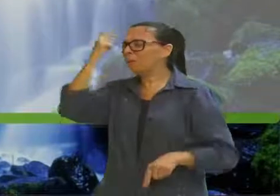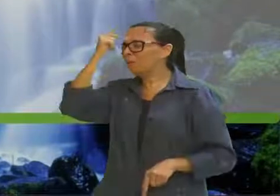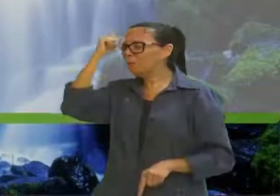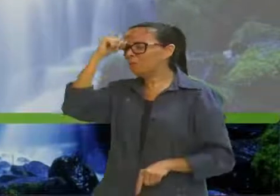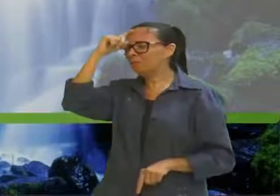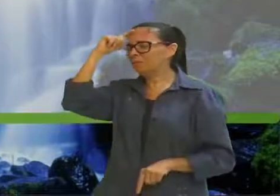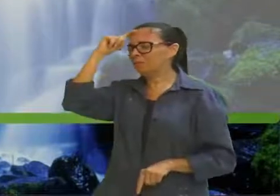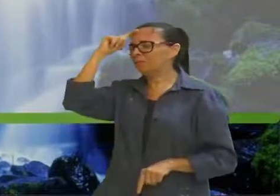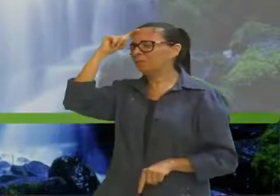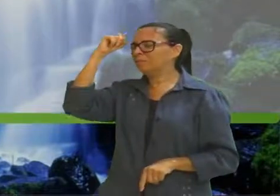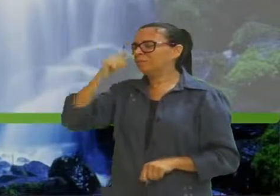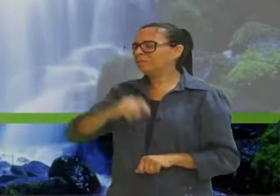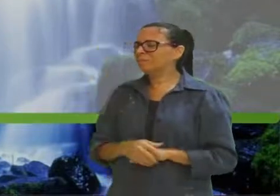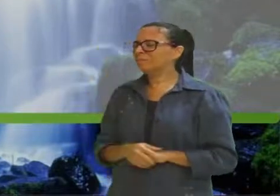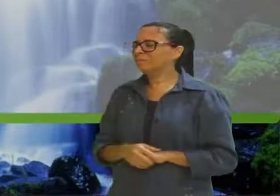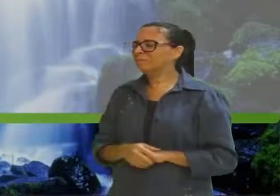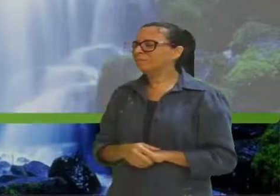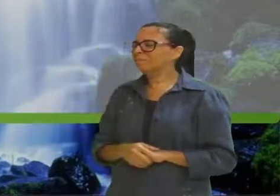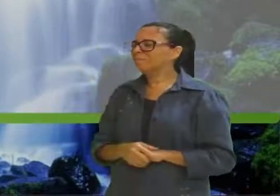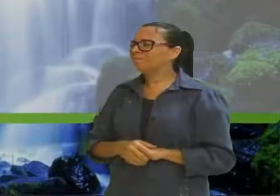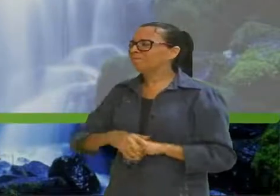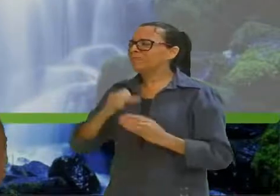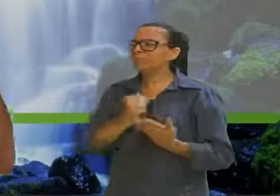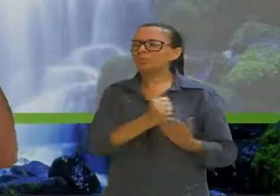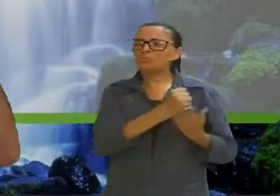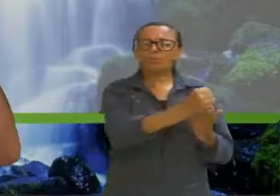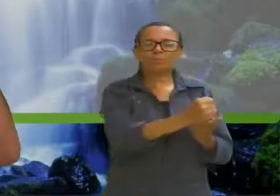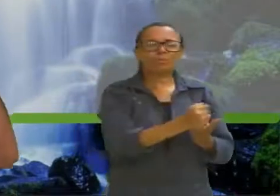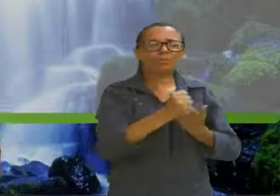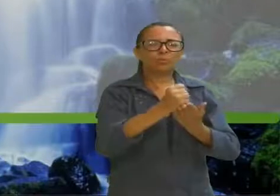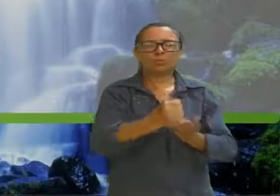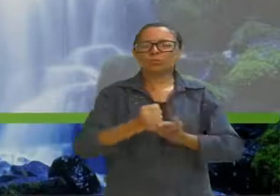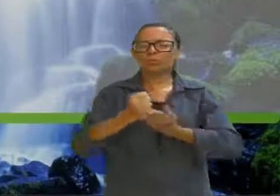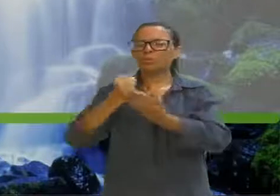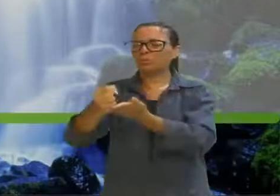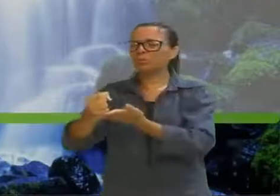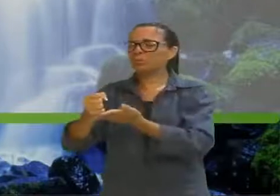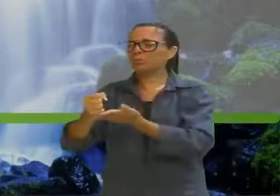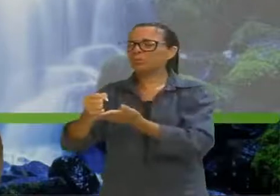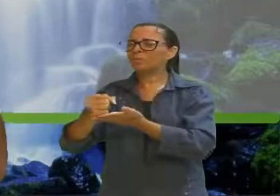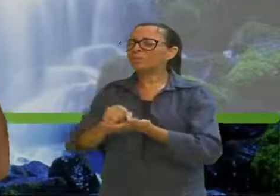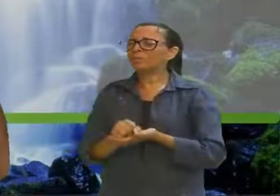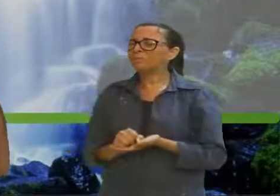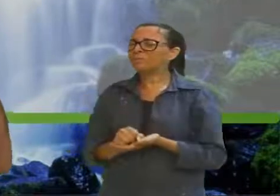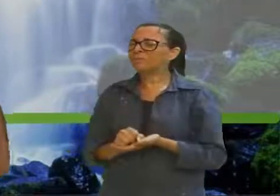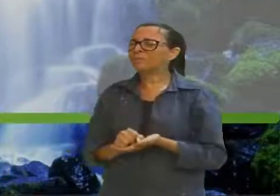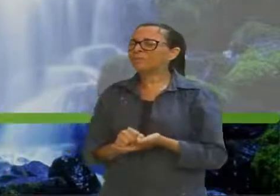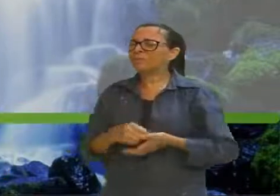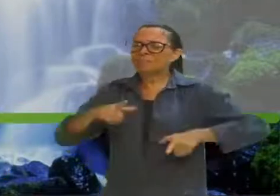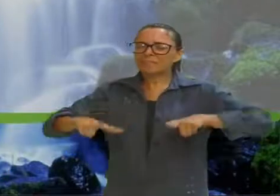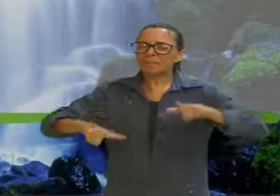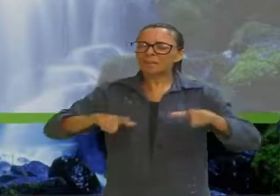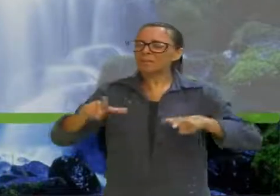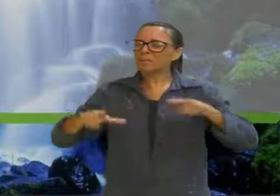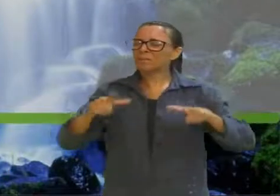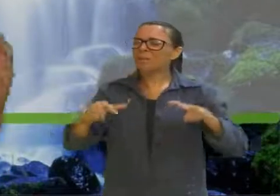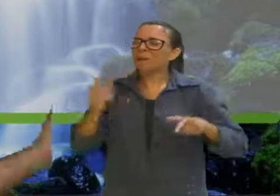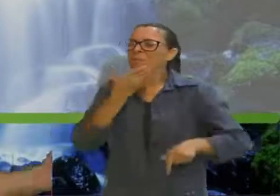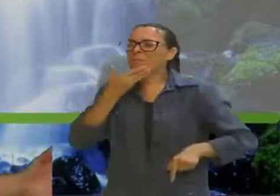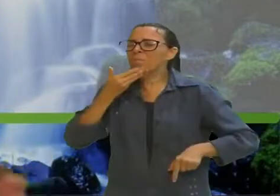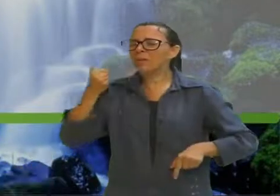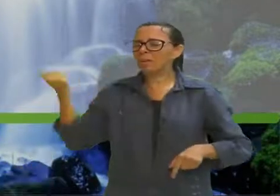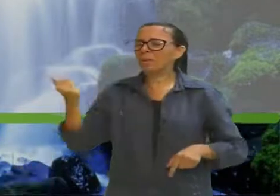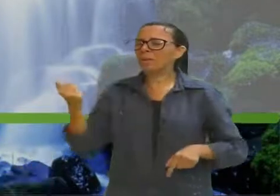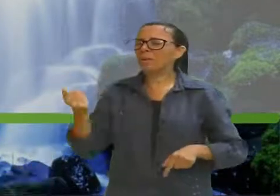possa capacitar cada um. Que o Senhor possa, Pai, ó Deus, reprimir, se for da tua vontade, a ação desse